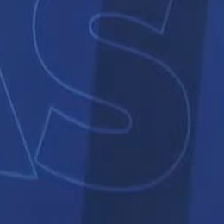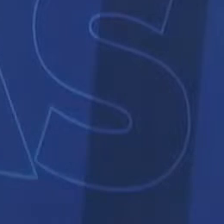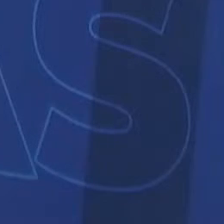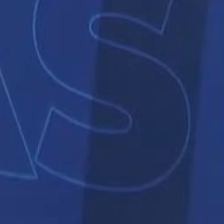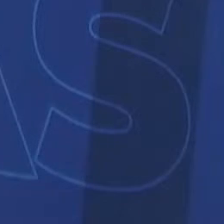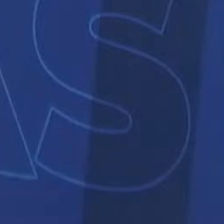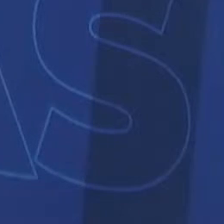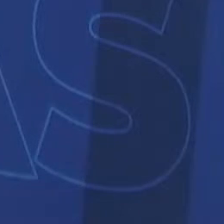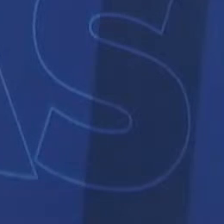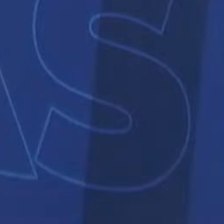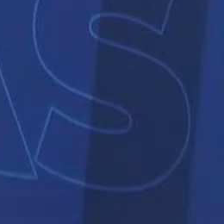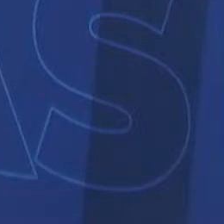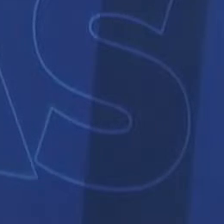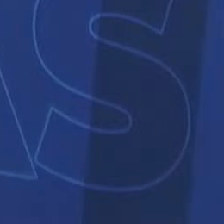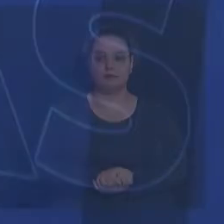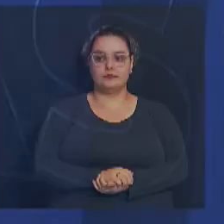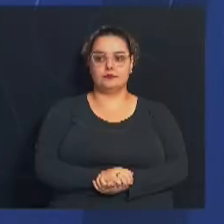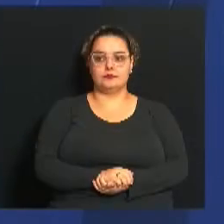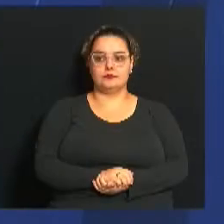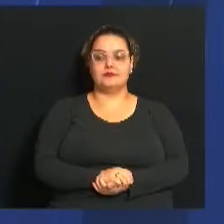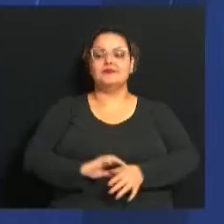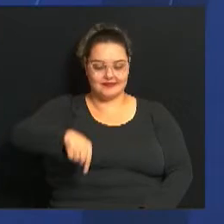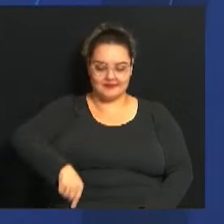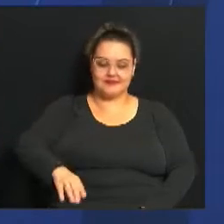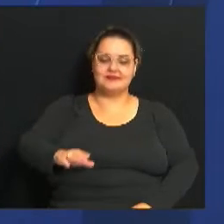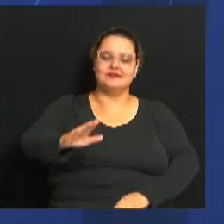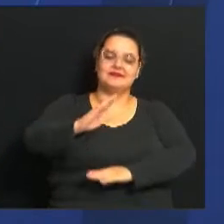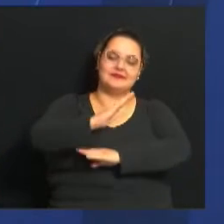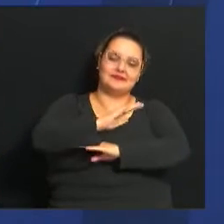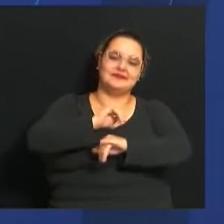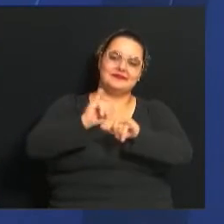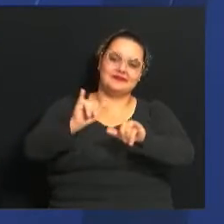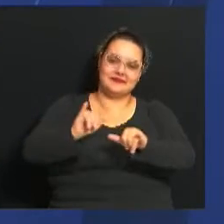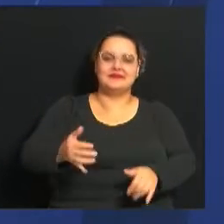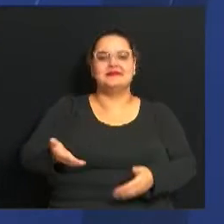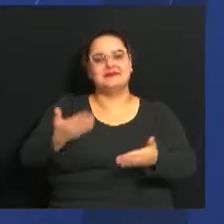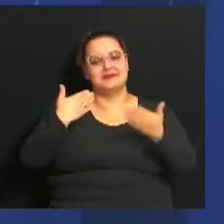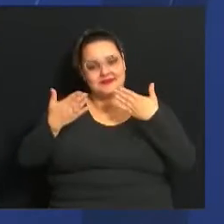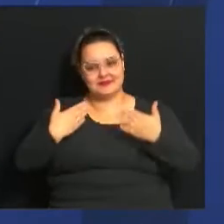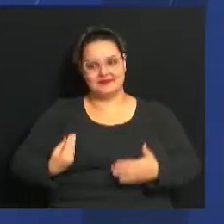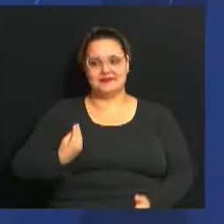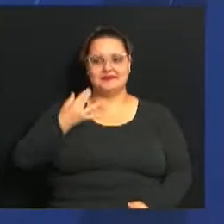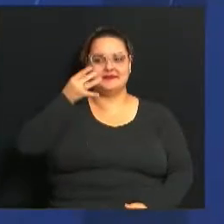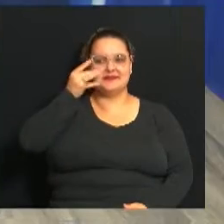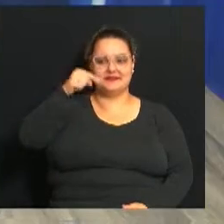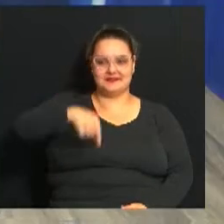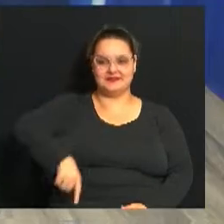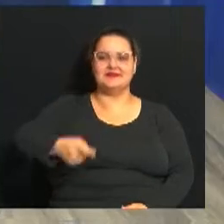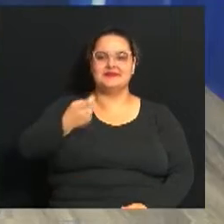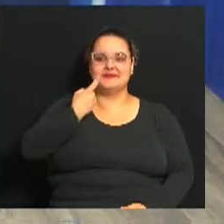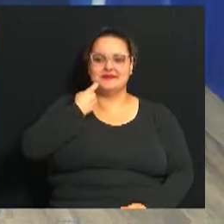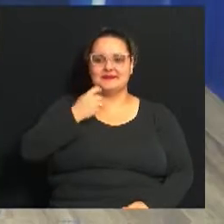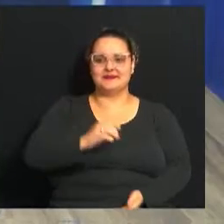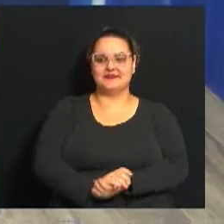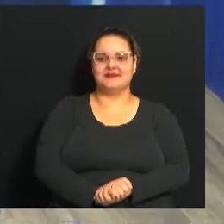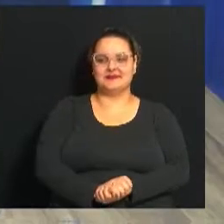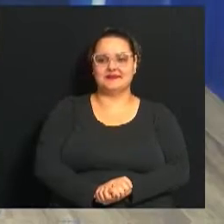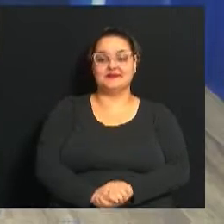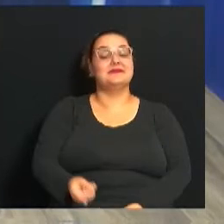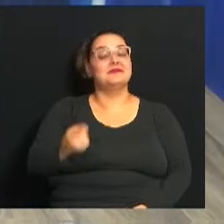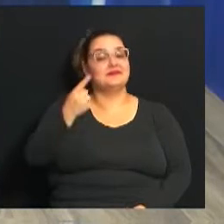Olá, seja bem-vinda, seja bem-vindo. Sextou, 24 de junho de 2022. Começa agora o